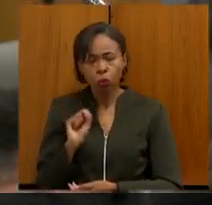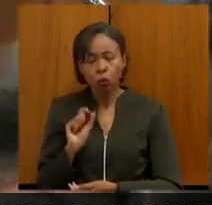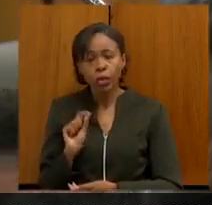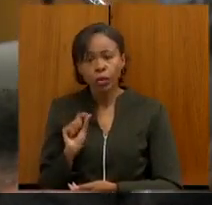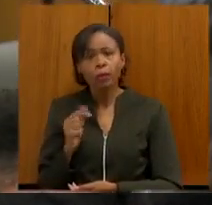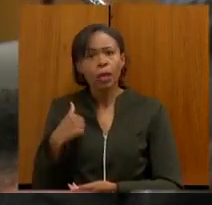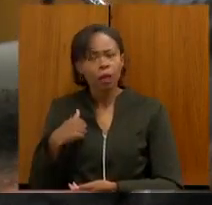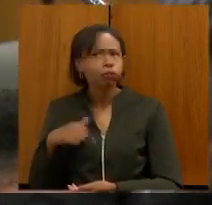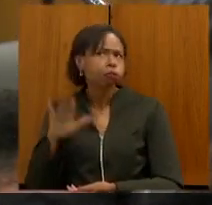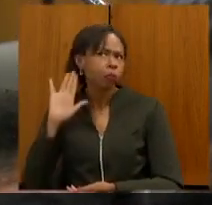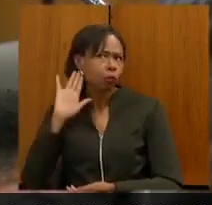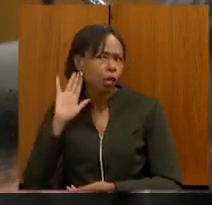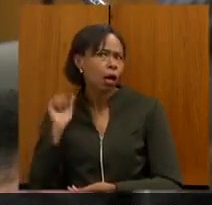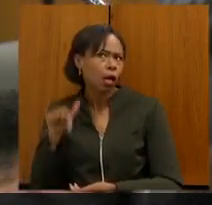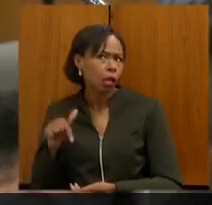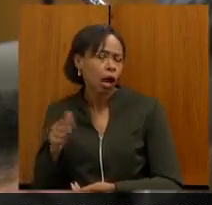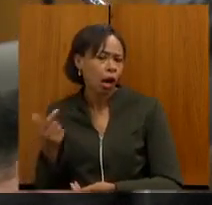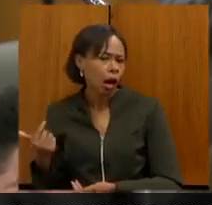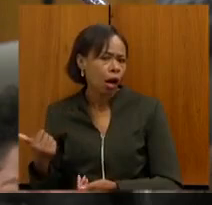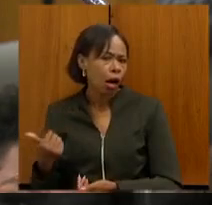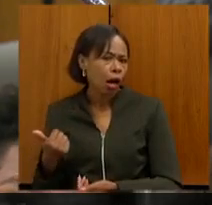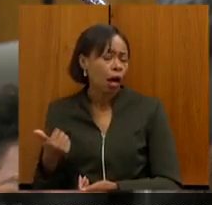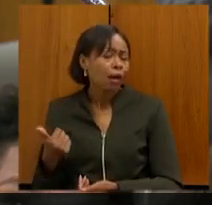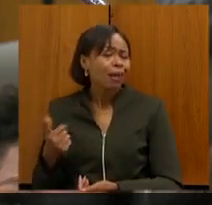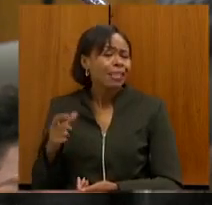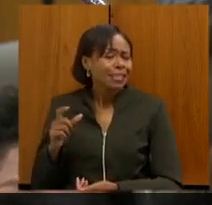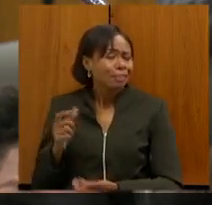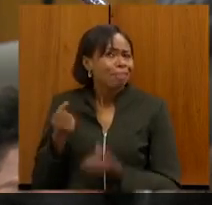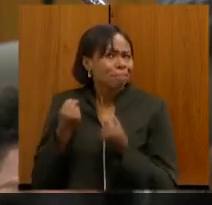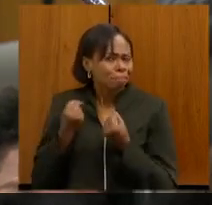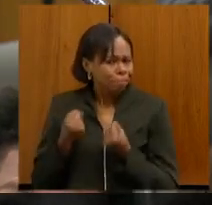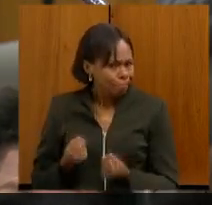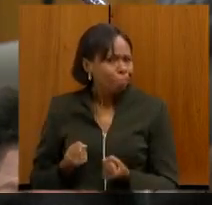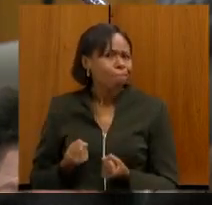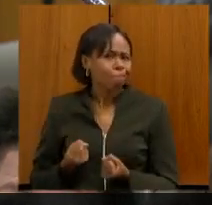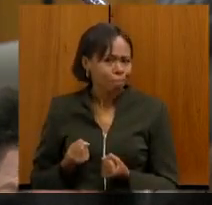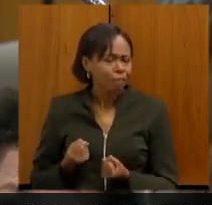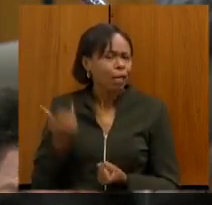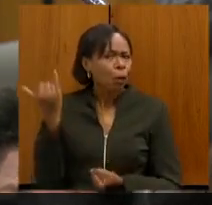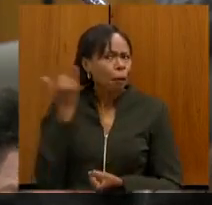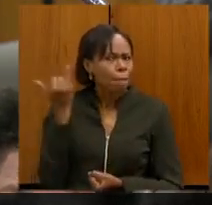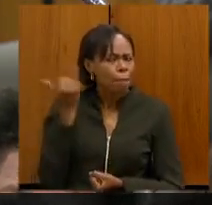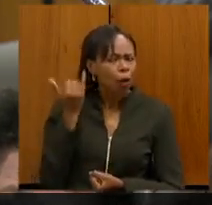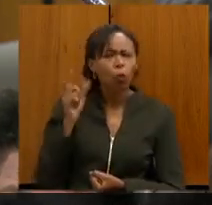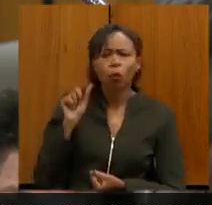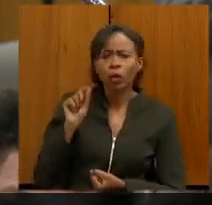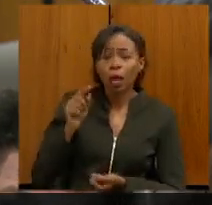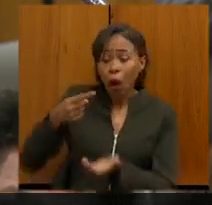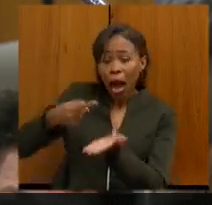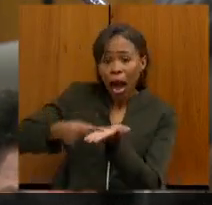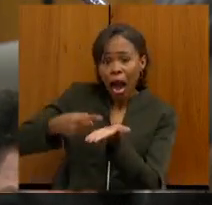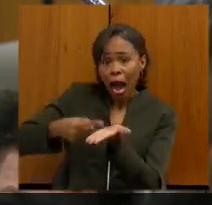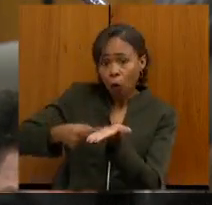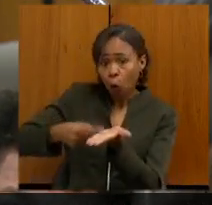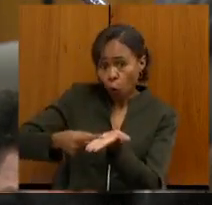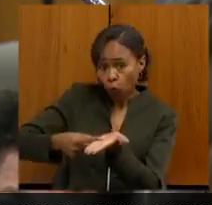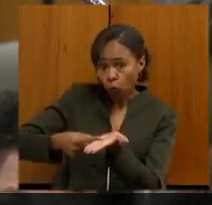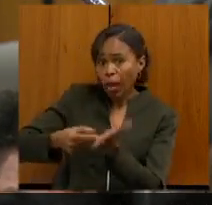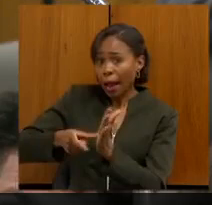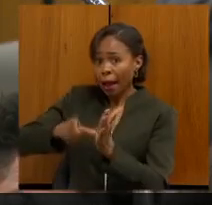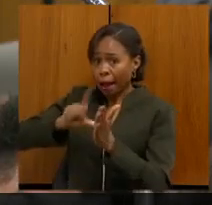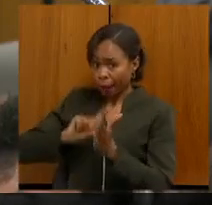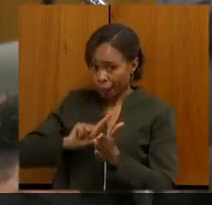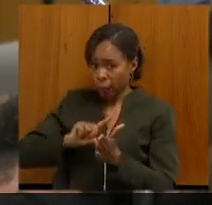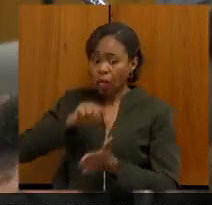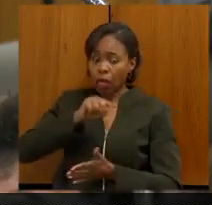que eu escutei aqui agora pouco é o que às vezes pesa a gente é escutar que talvez um acordo que foi feito